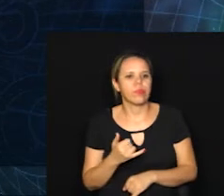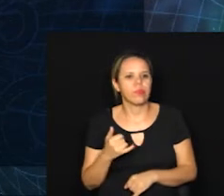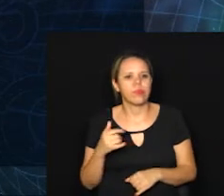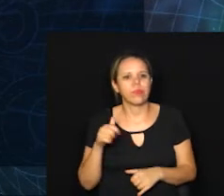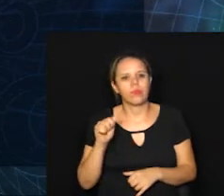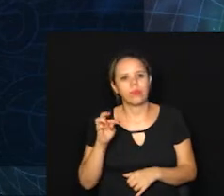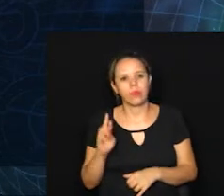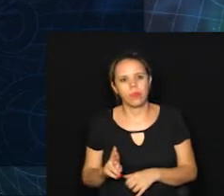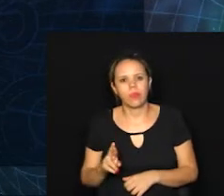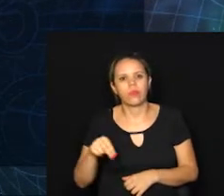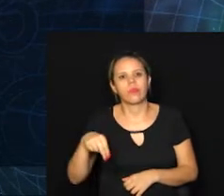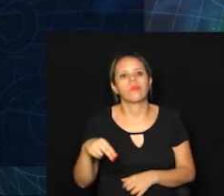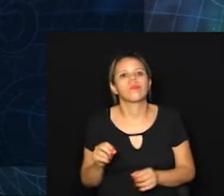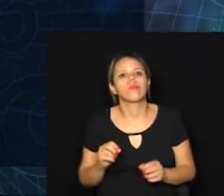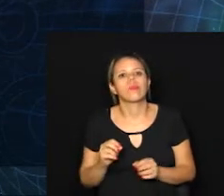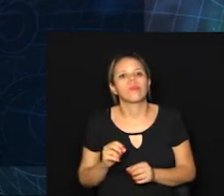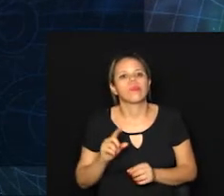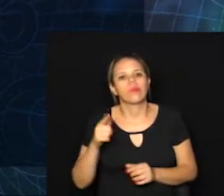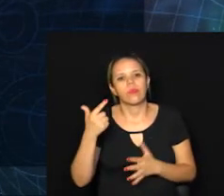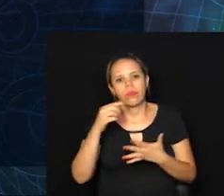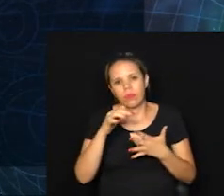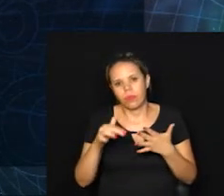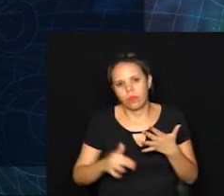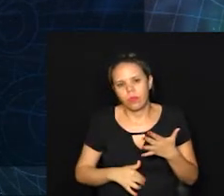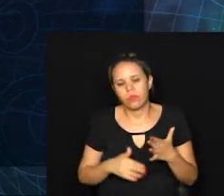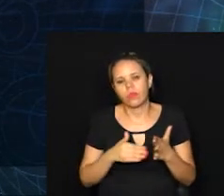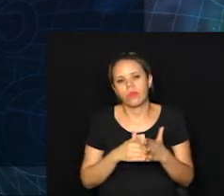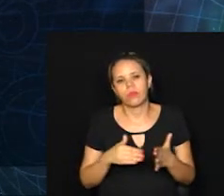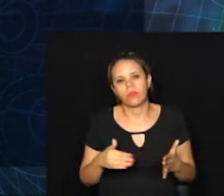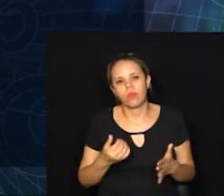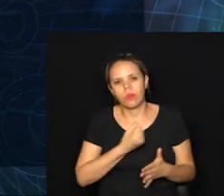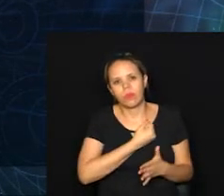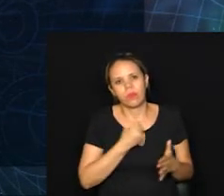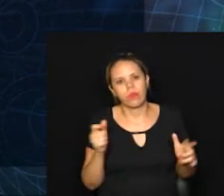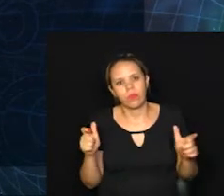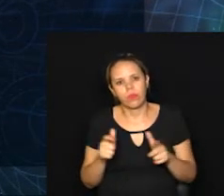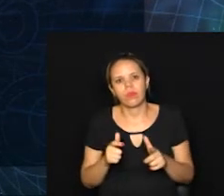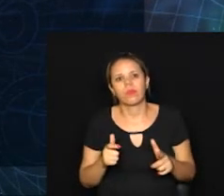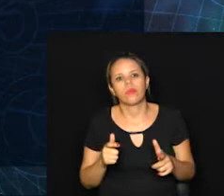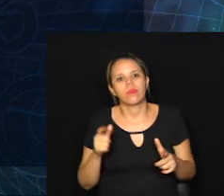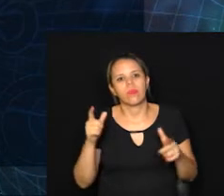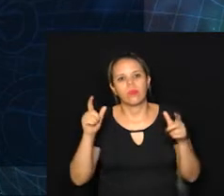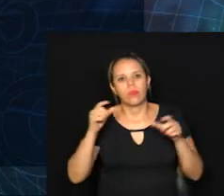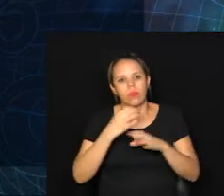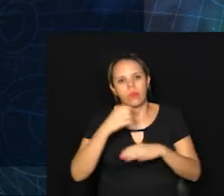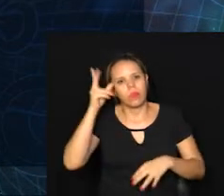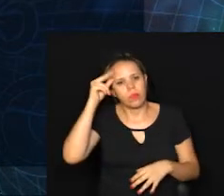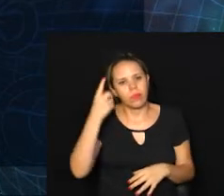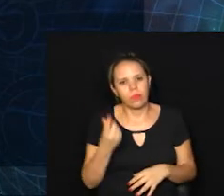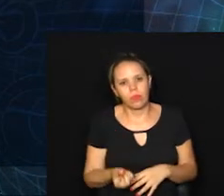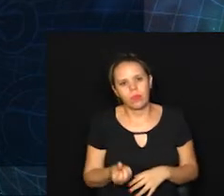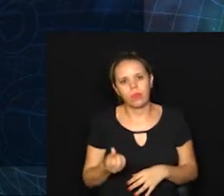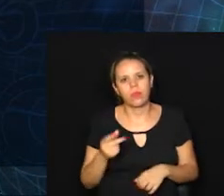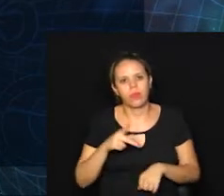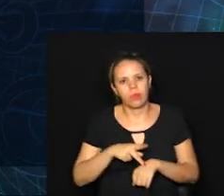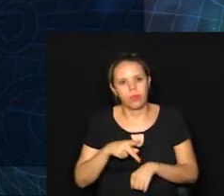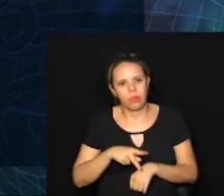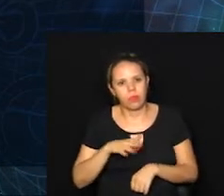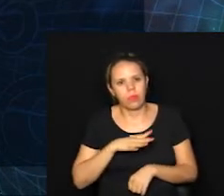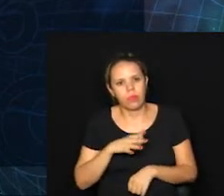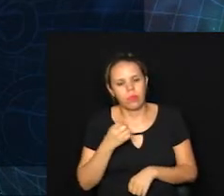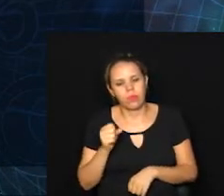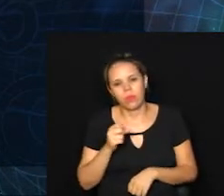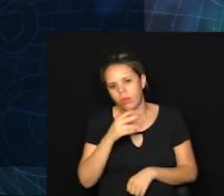Arthur Nogueira e aí as últimas também em número de óbitos. Engenheiro Coelho com 16, Pedreira